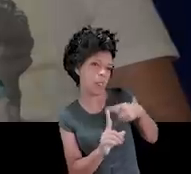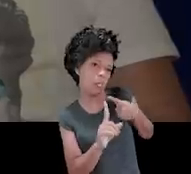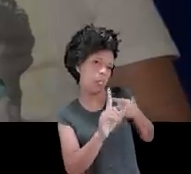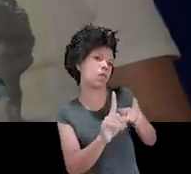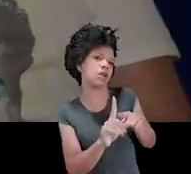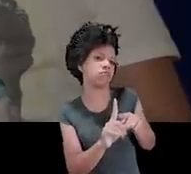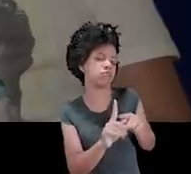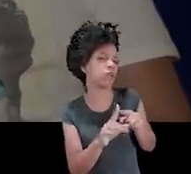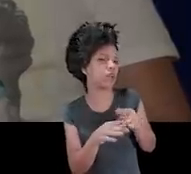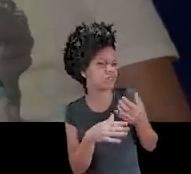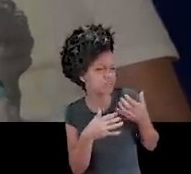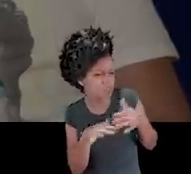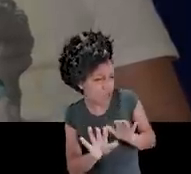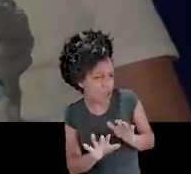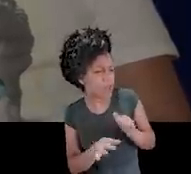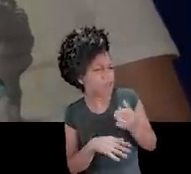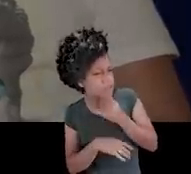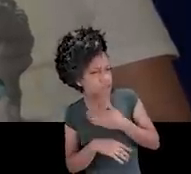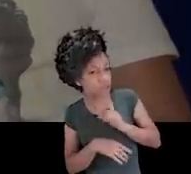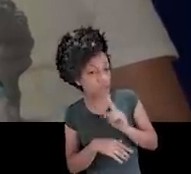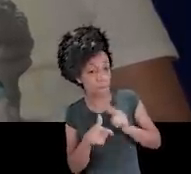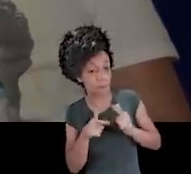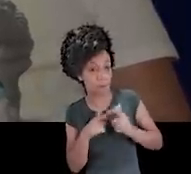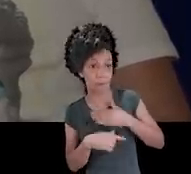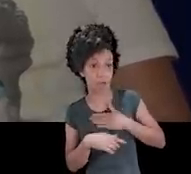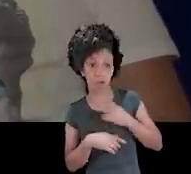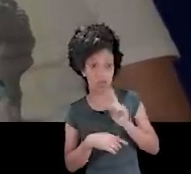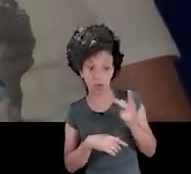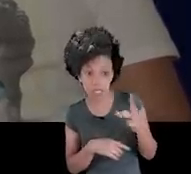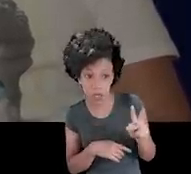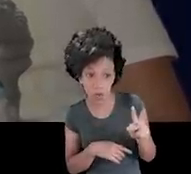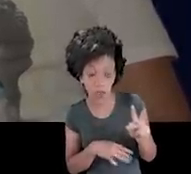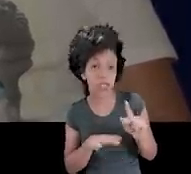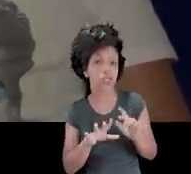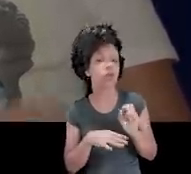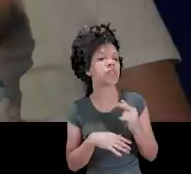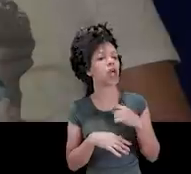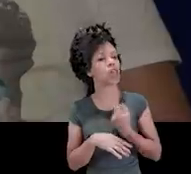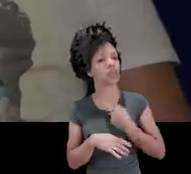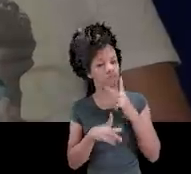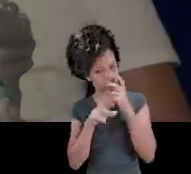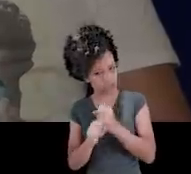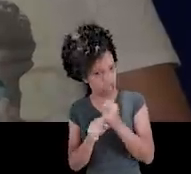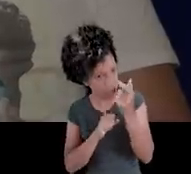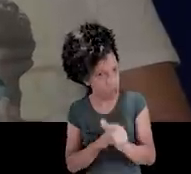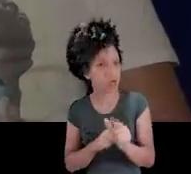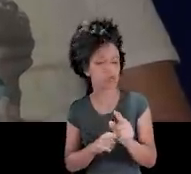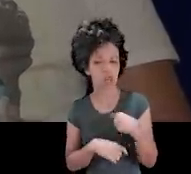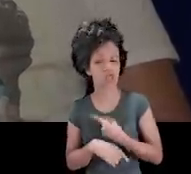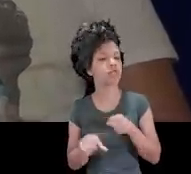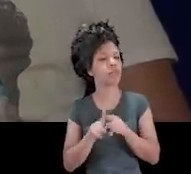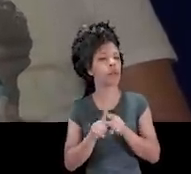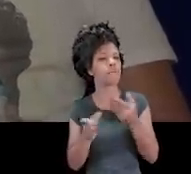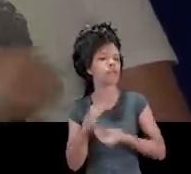tira da frente, não fique chateado comigo. O problema é meu, não é seu. Então, assim, se a gente der poder ao outro, a gente também está